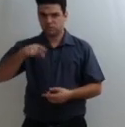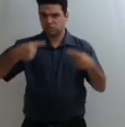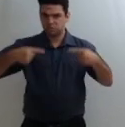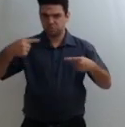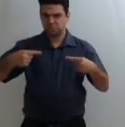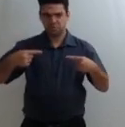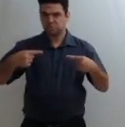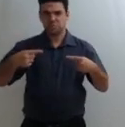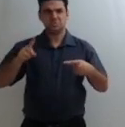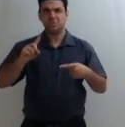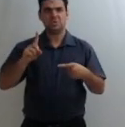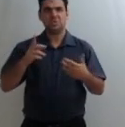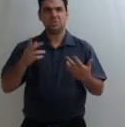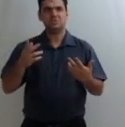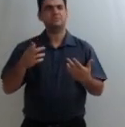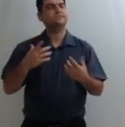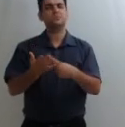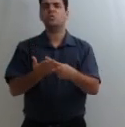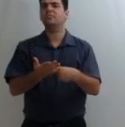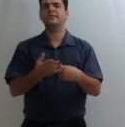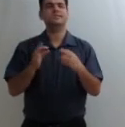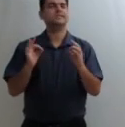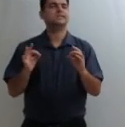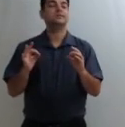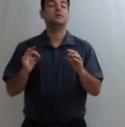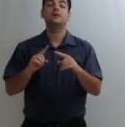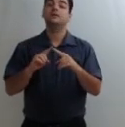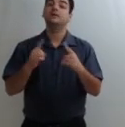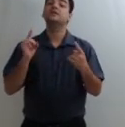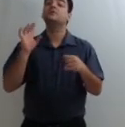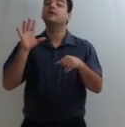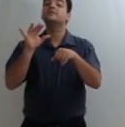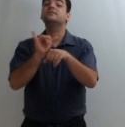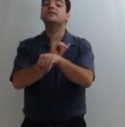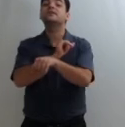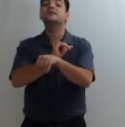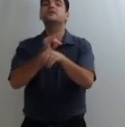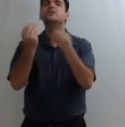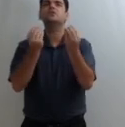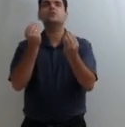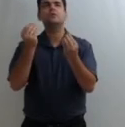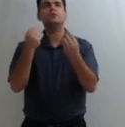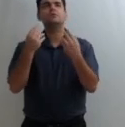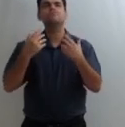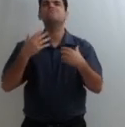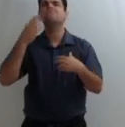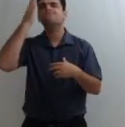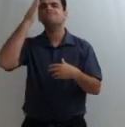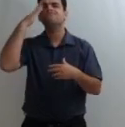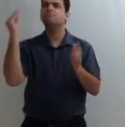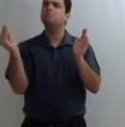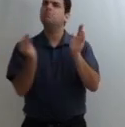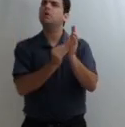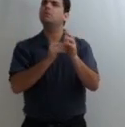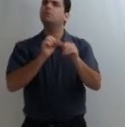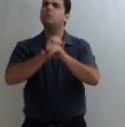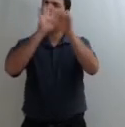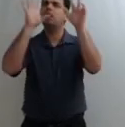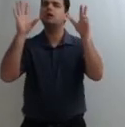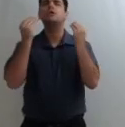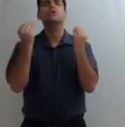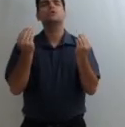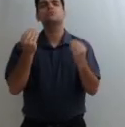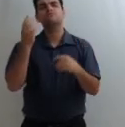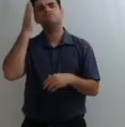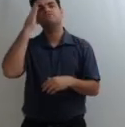pela compreensão de como externar a nossa posição. Creio que todos estamos concordando que pode o